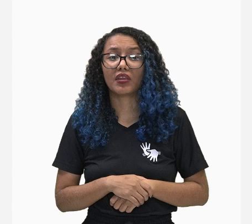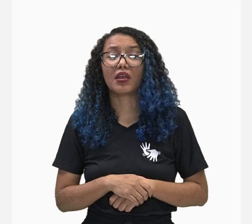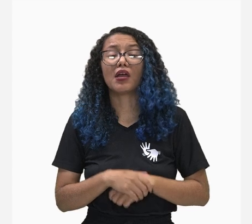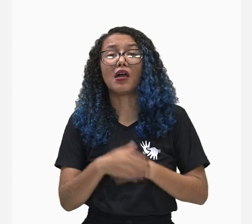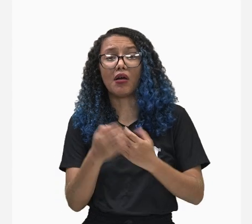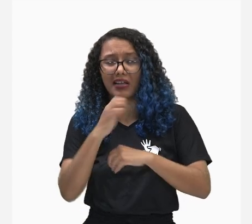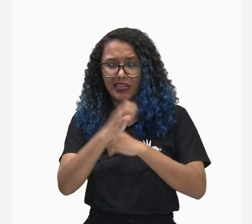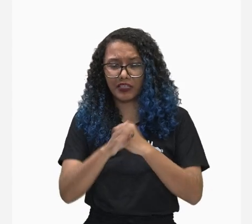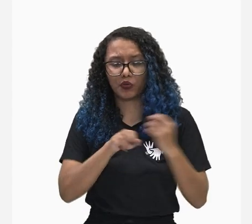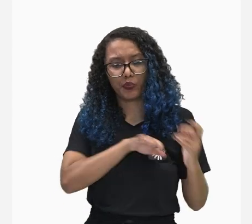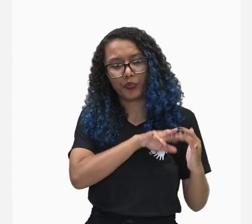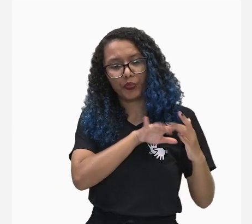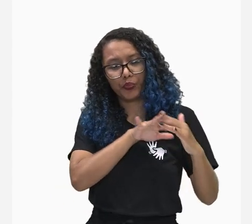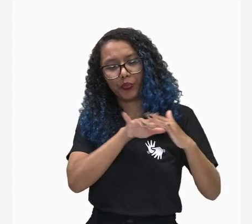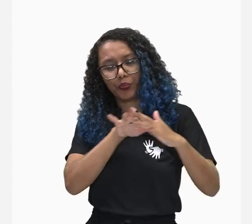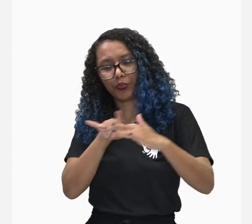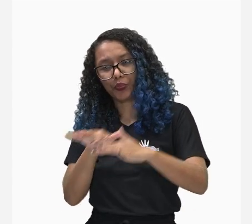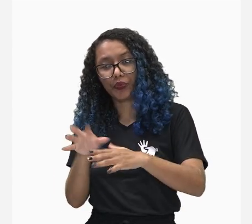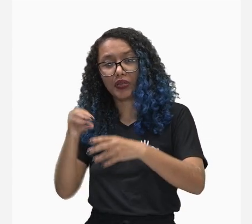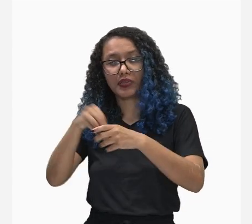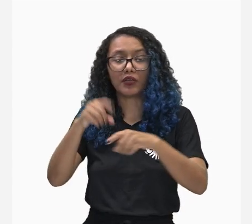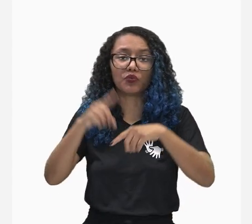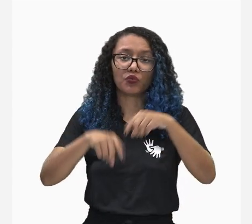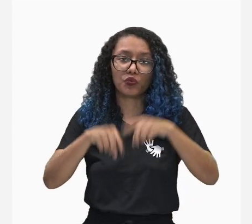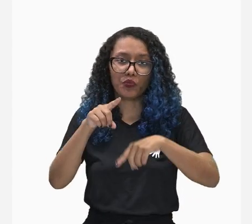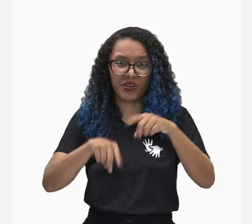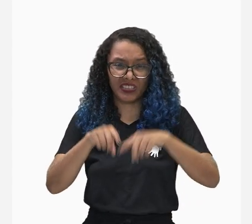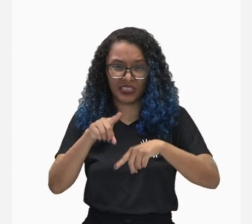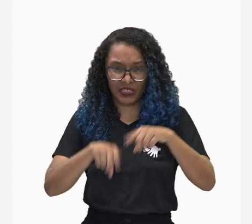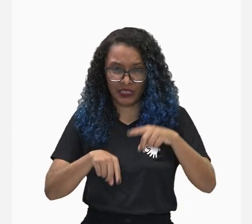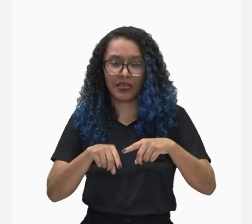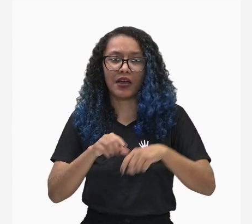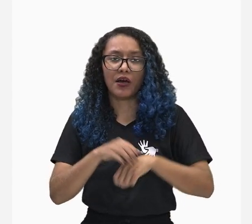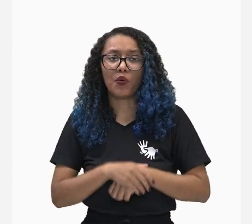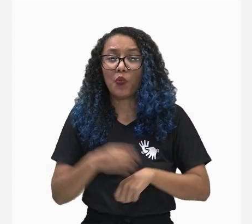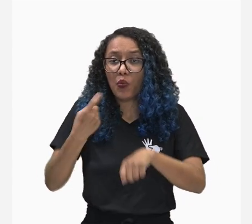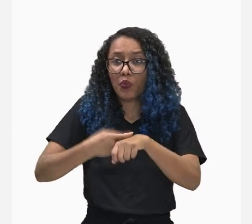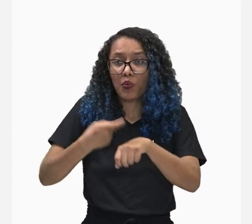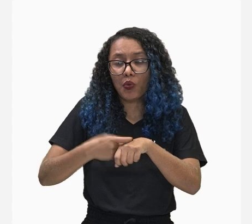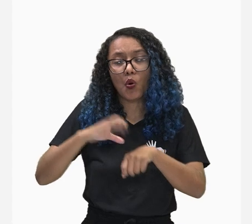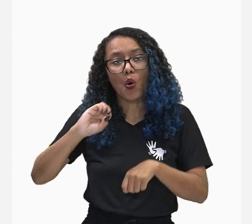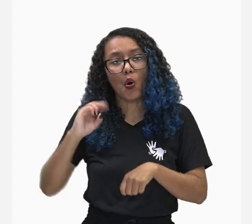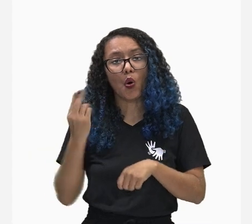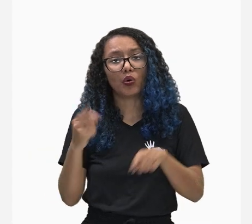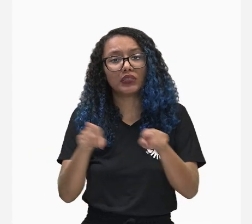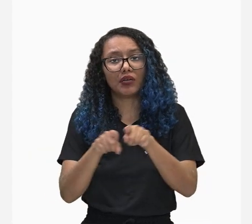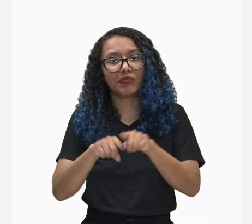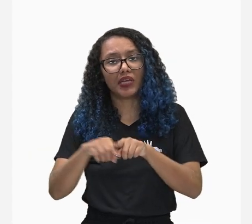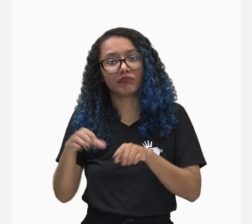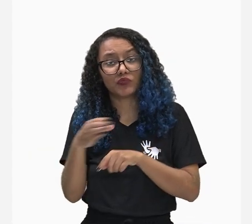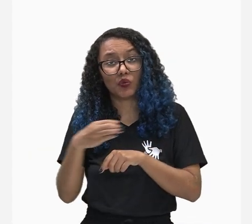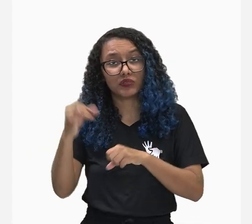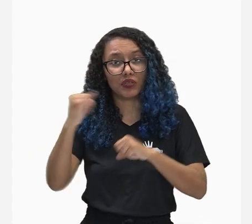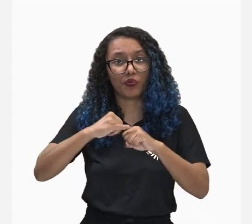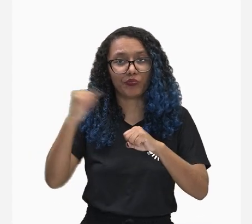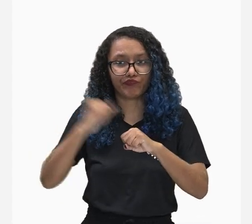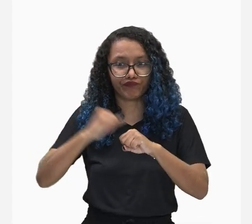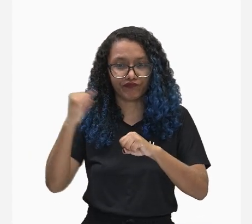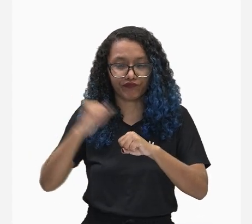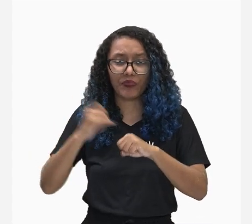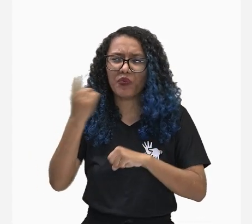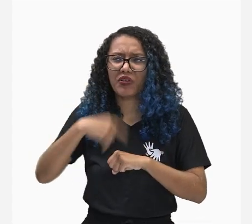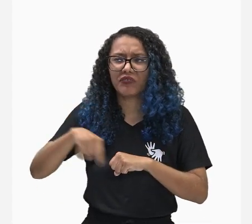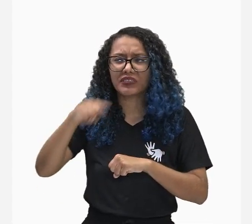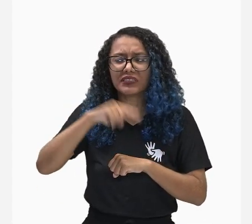forma orientada em um condutor elétrico sólido ou em soluções iônicas. Para você